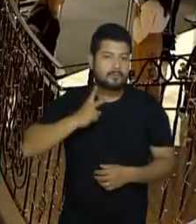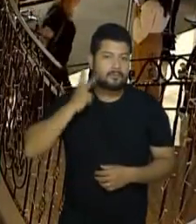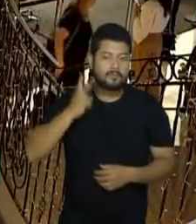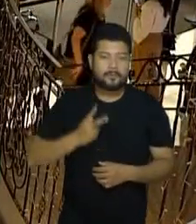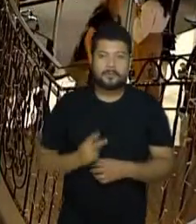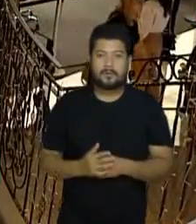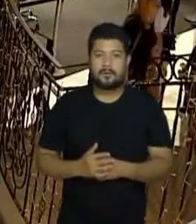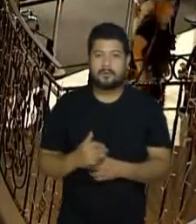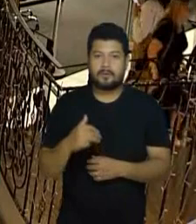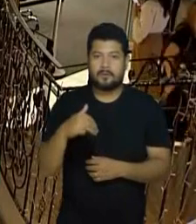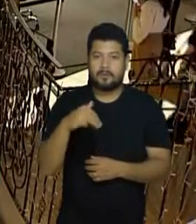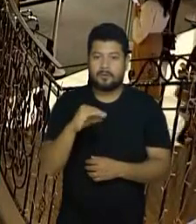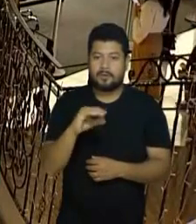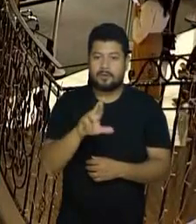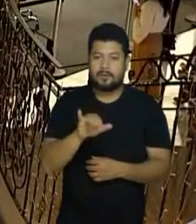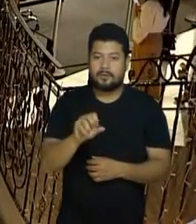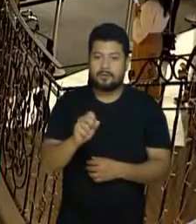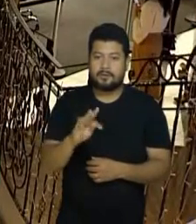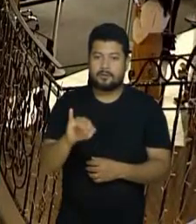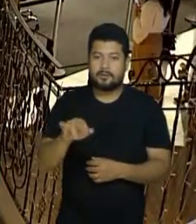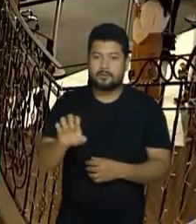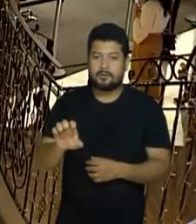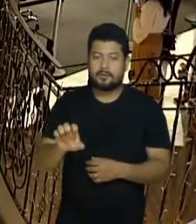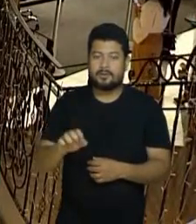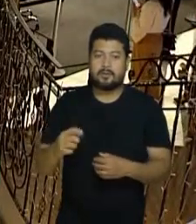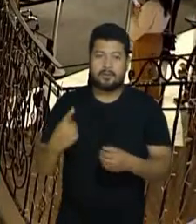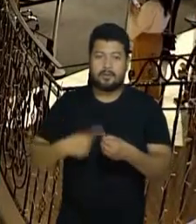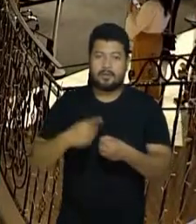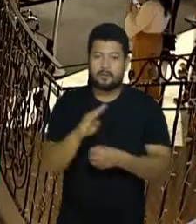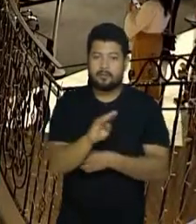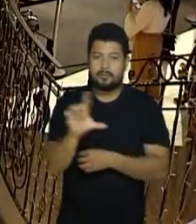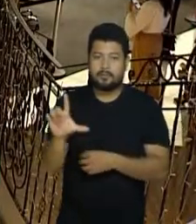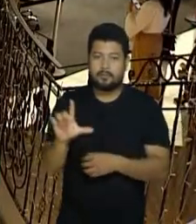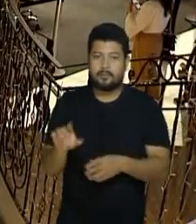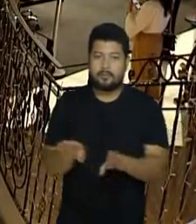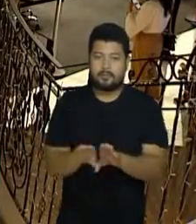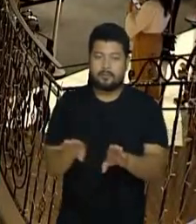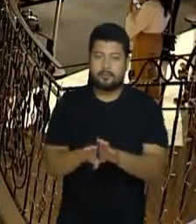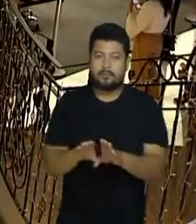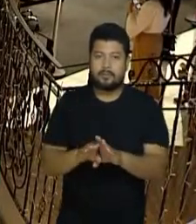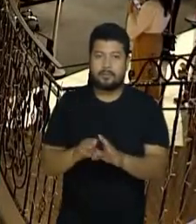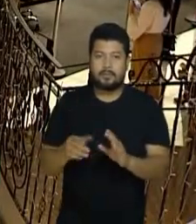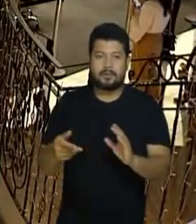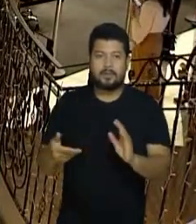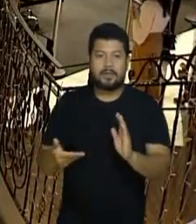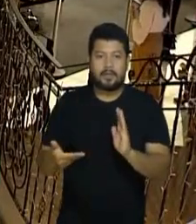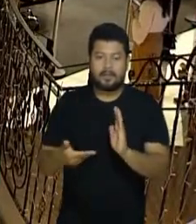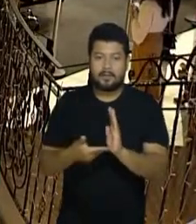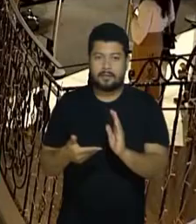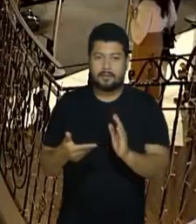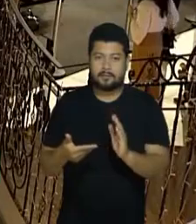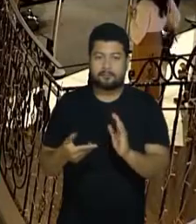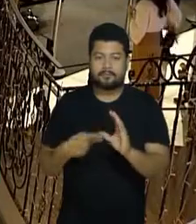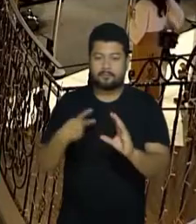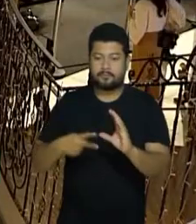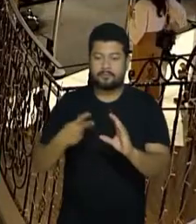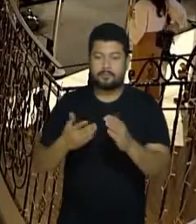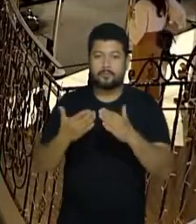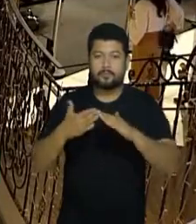Cristiane Loureiro. Excelentíssimo senhor presidente da Câmara de Vereadores do município de Brusque, Davis da Silva. Sejam todos